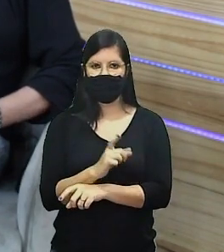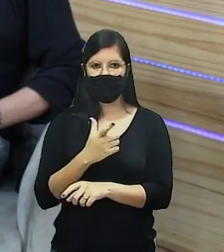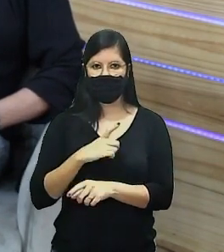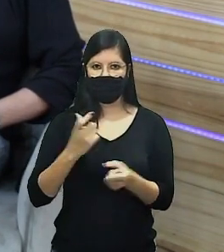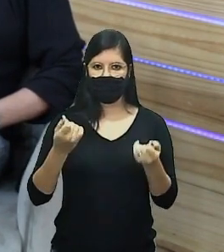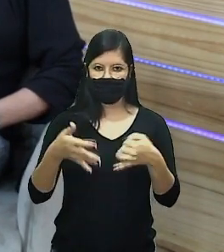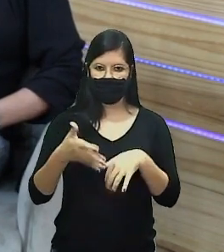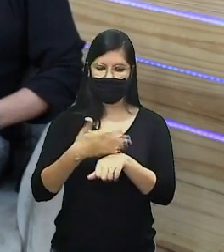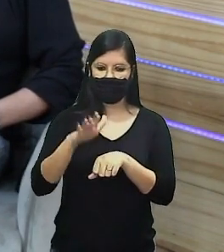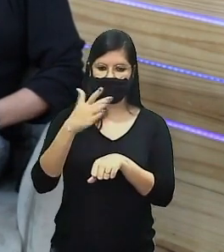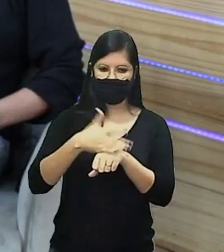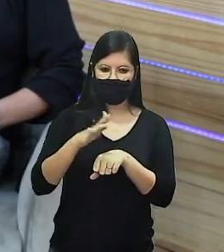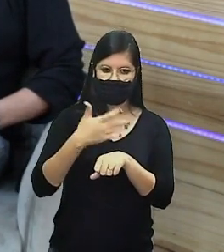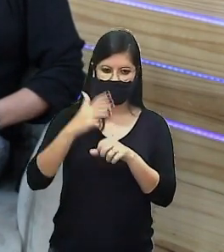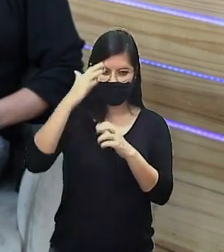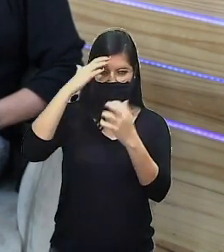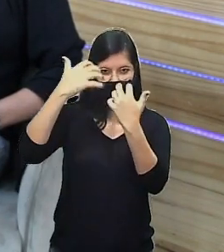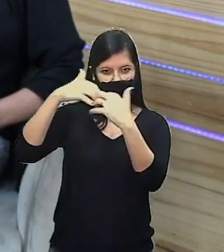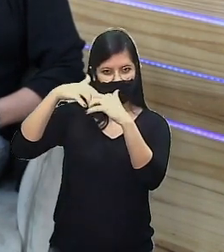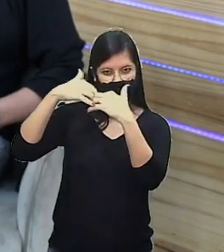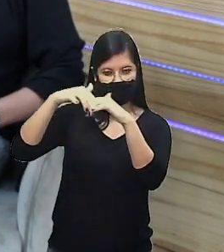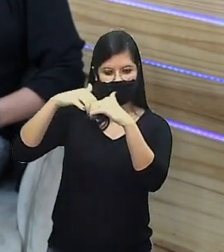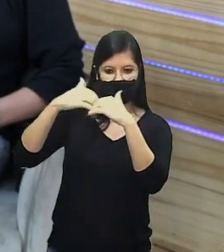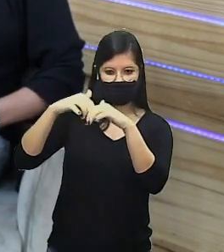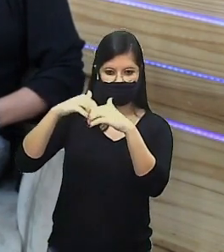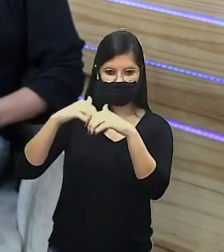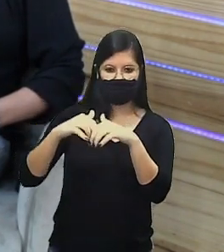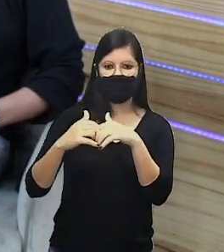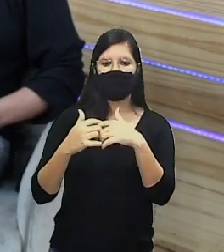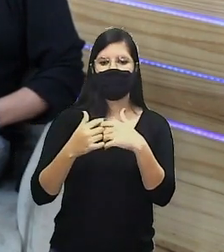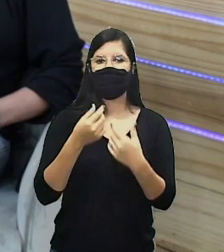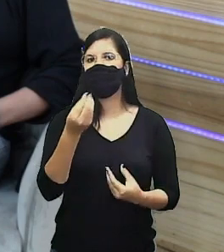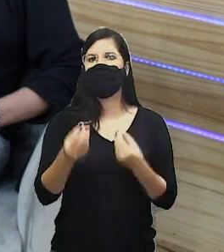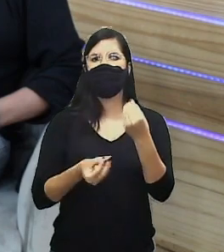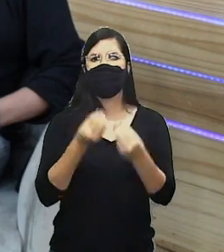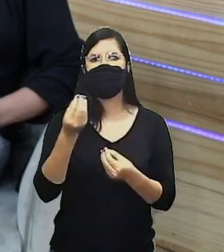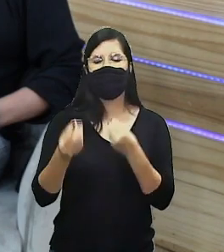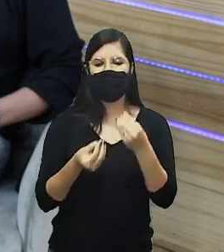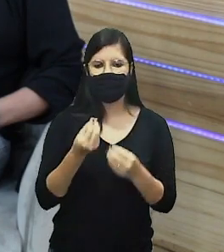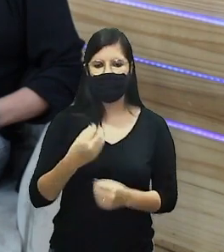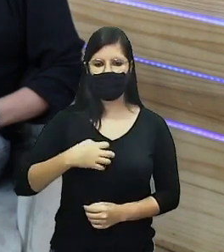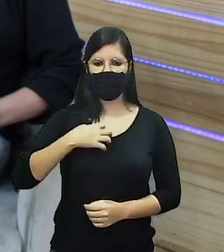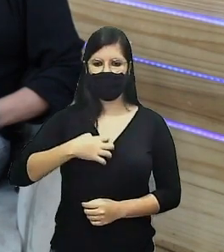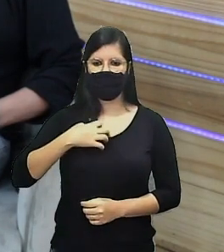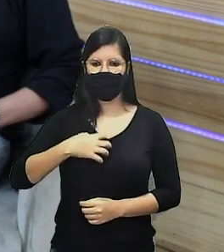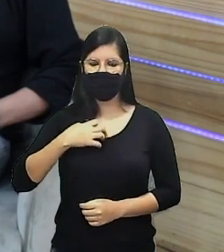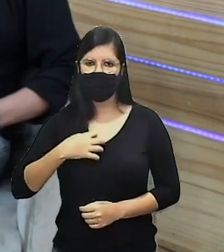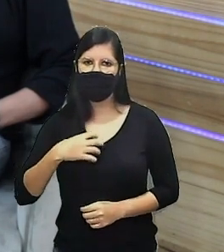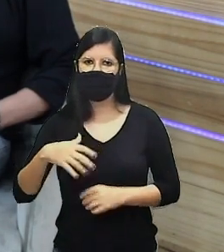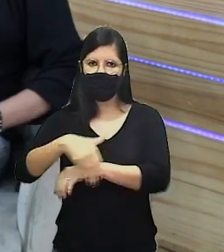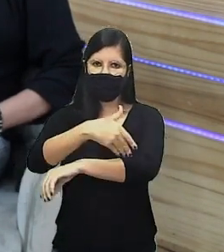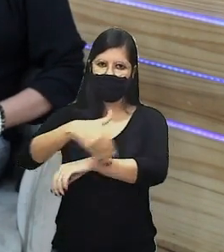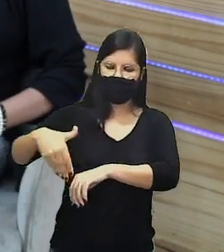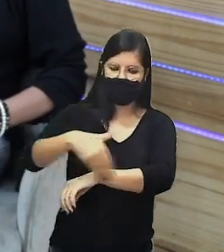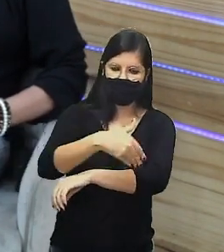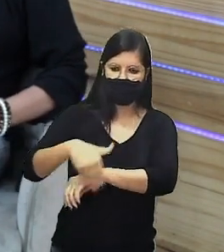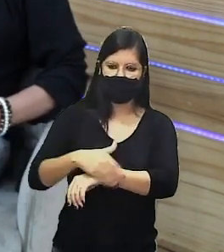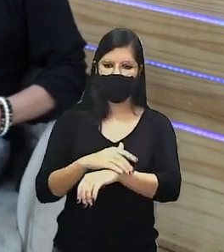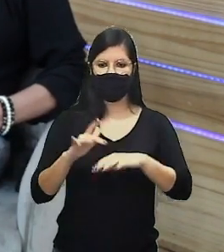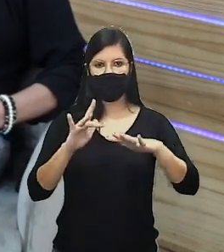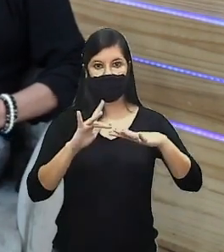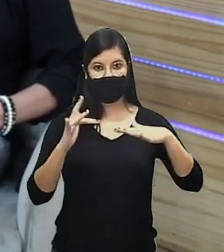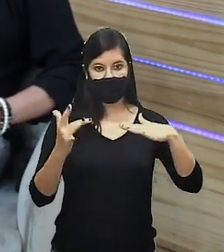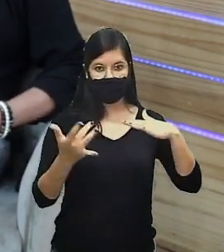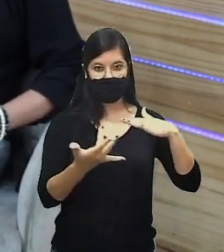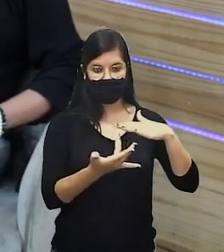fazer um exercício de reflexão de como essa agressividade que está nas ruas, que está nas